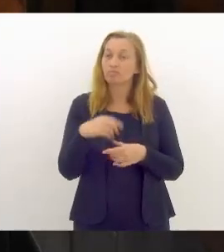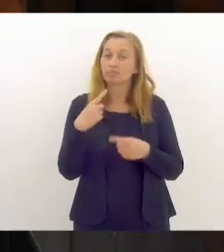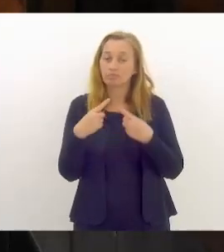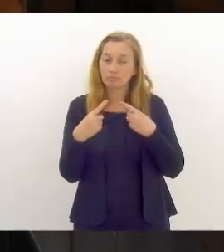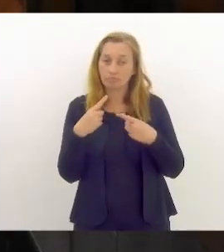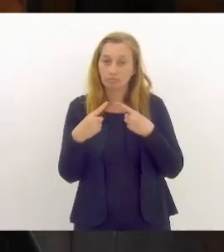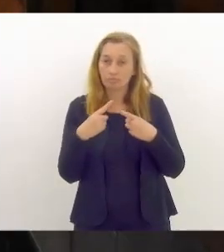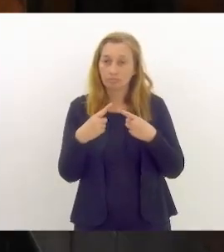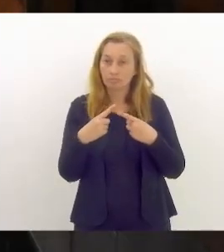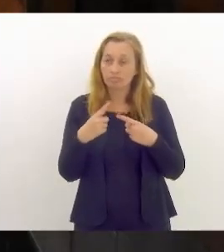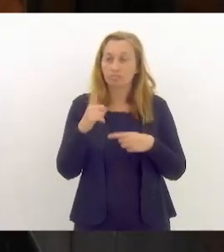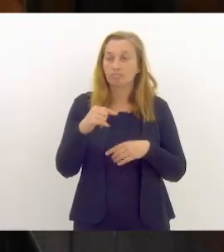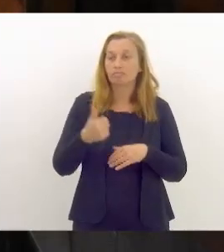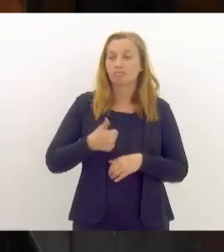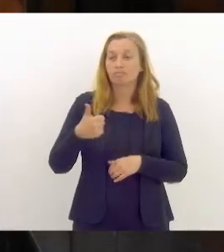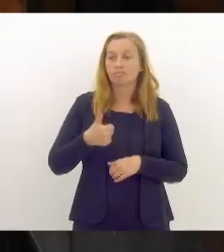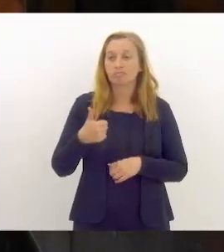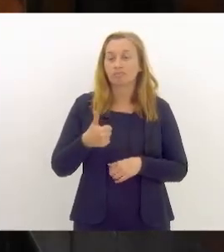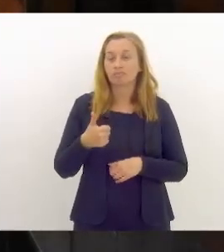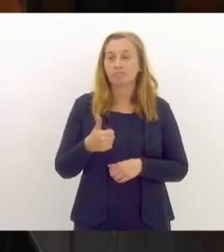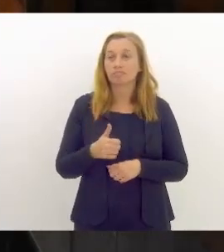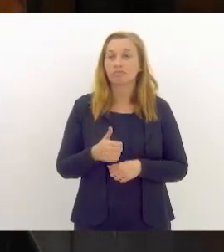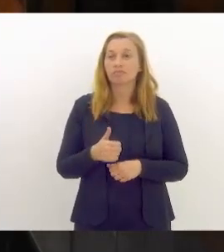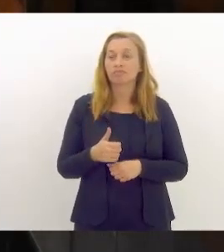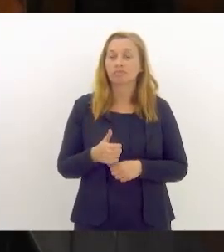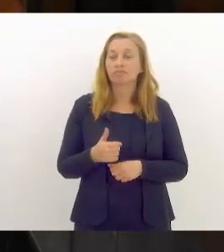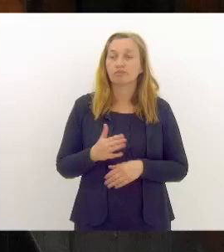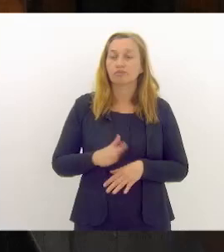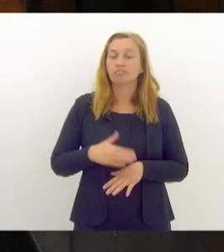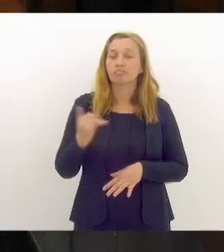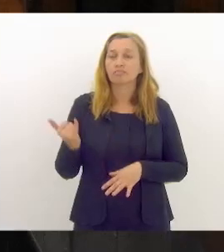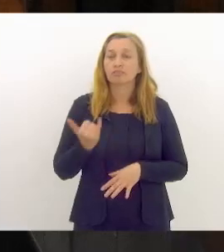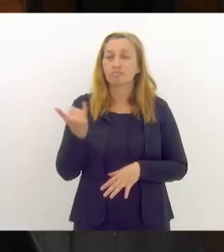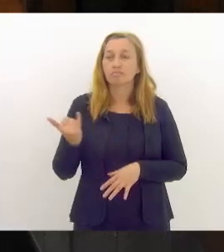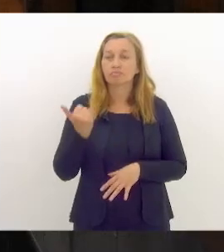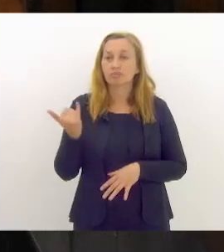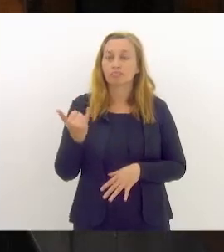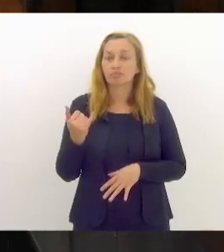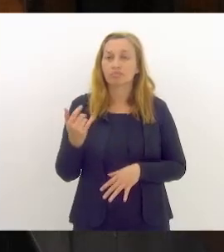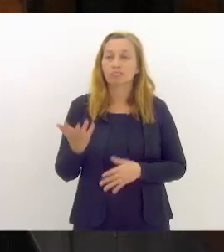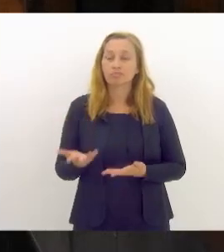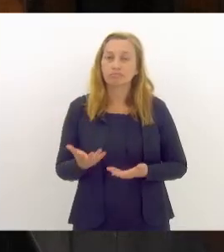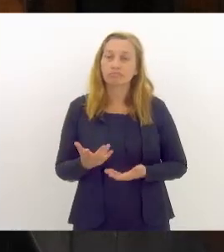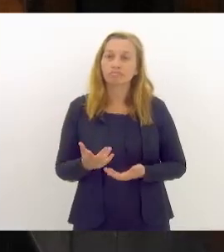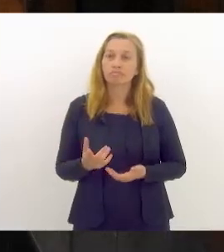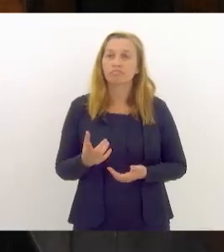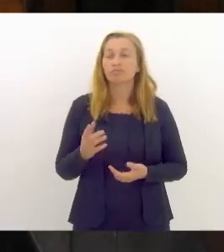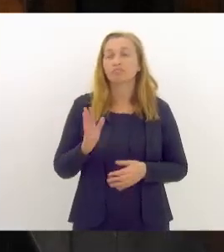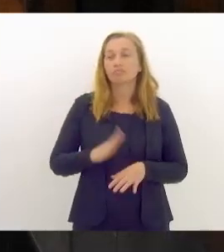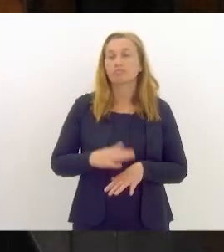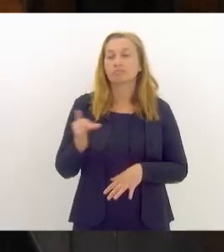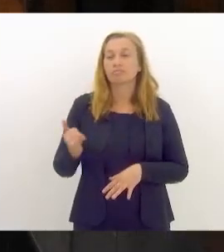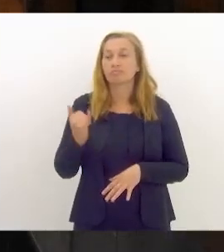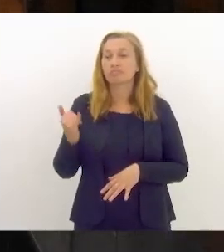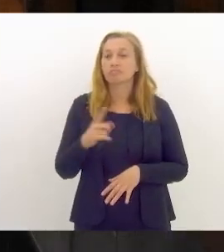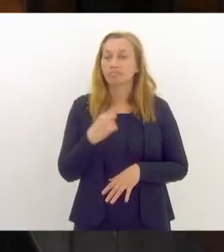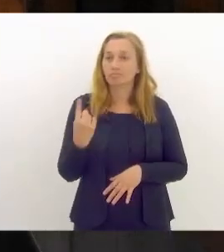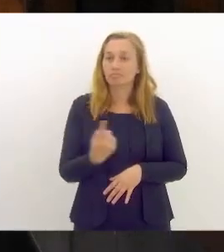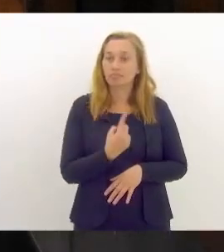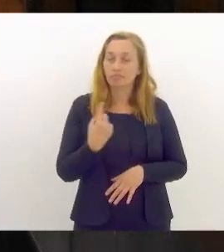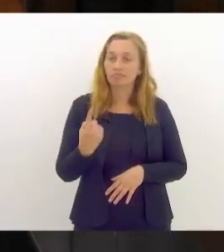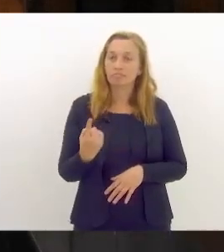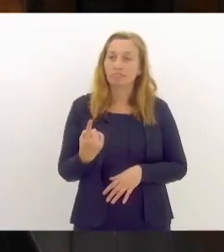discussão e esse é o primeiro Talvez o mais importante não me importa o que importa é que todos nós